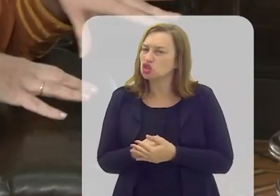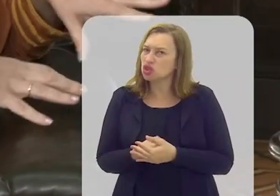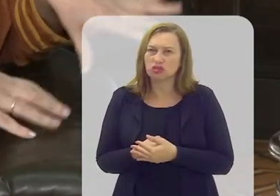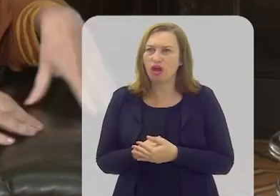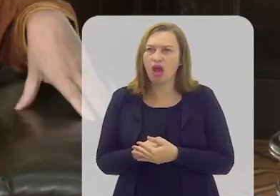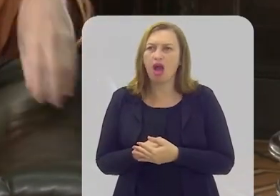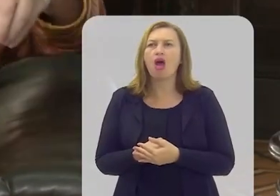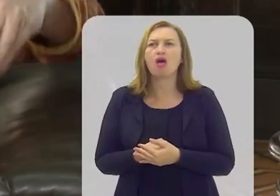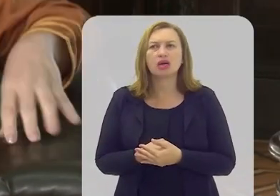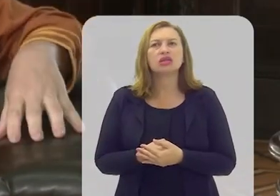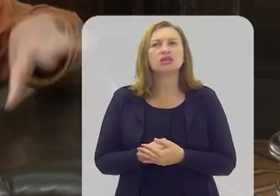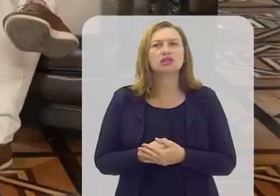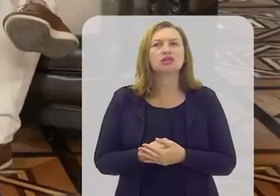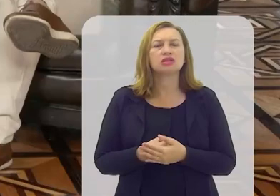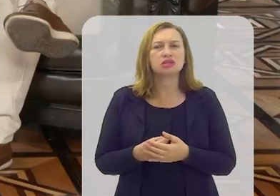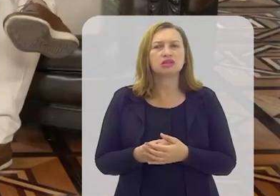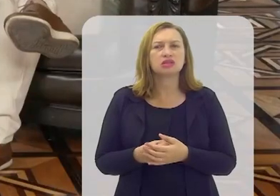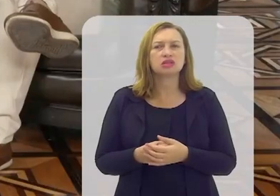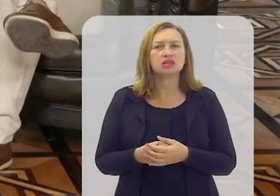escondidinha.